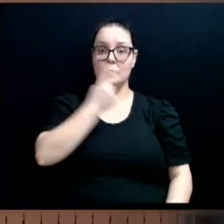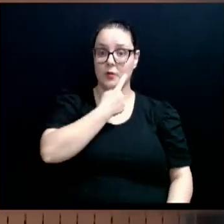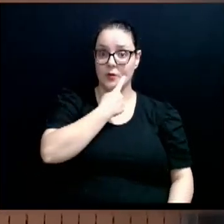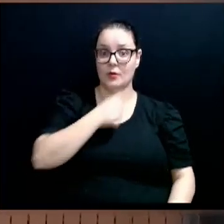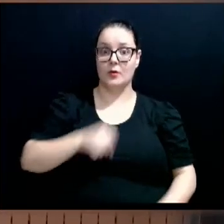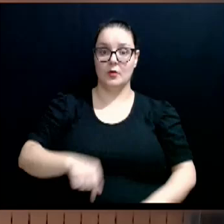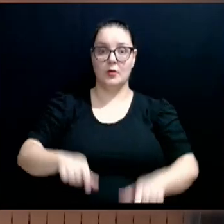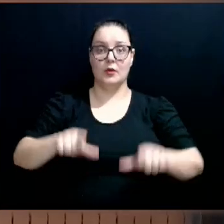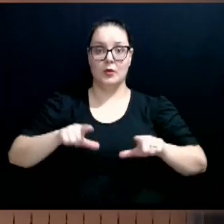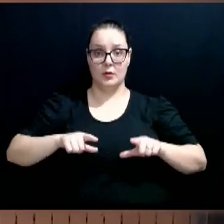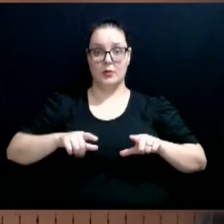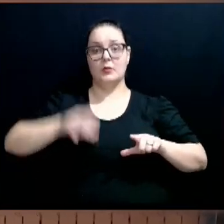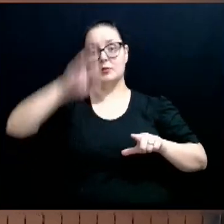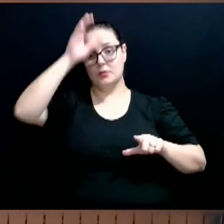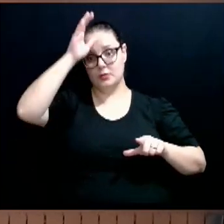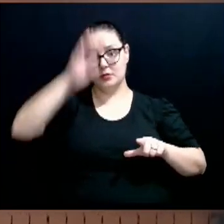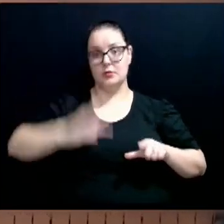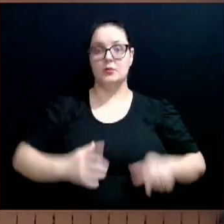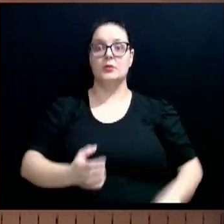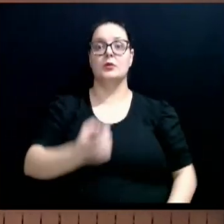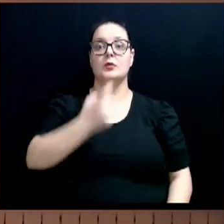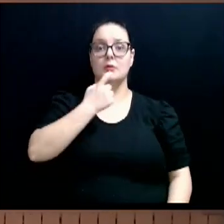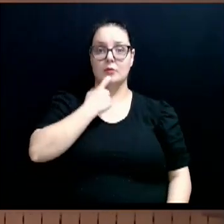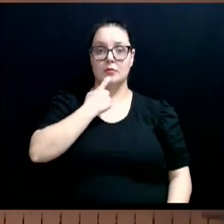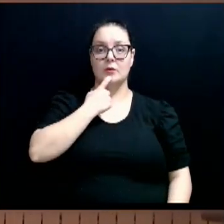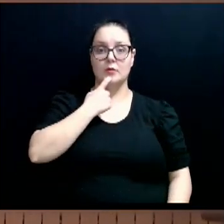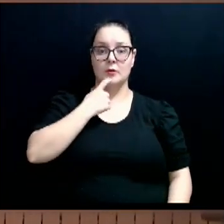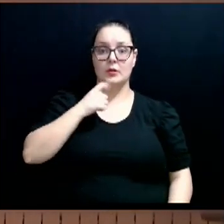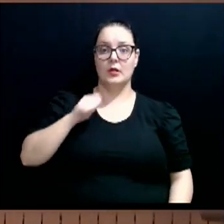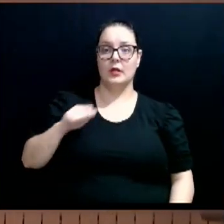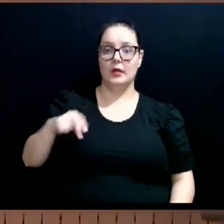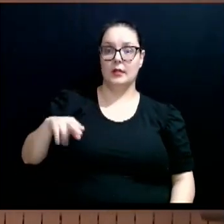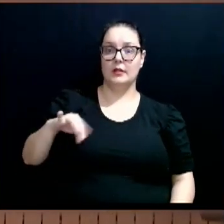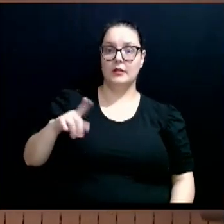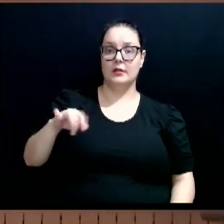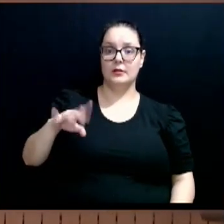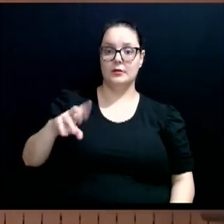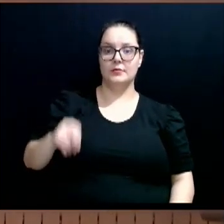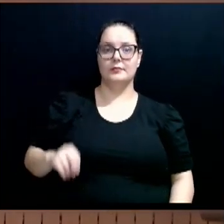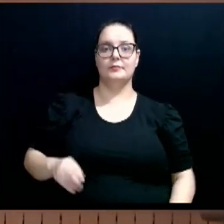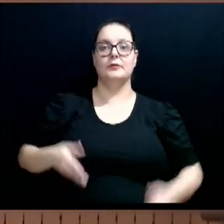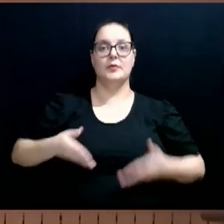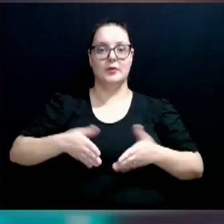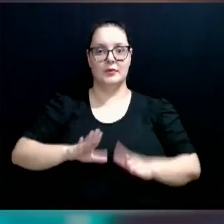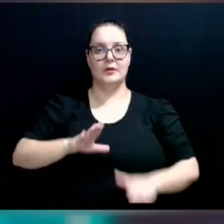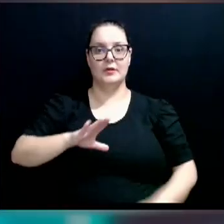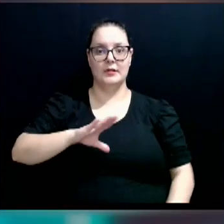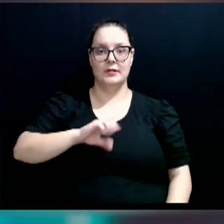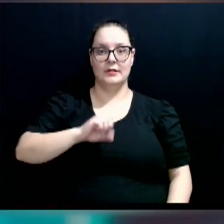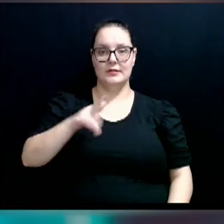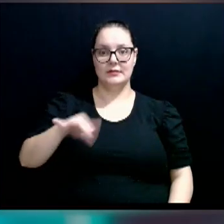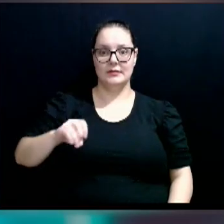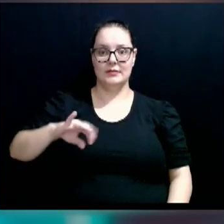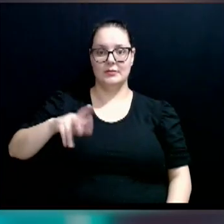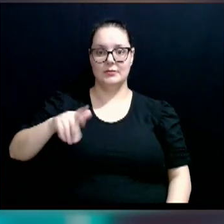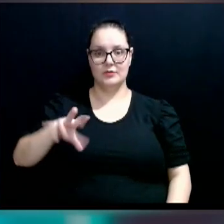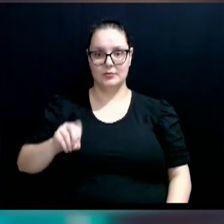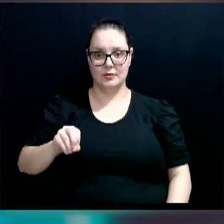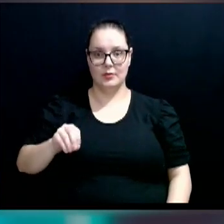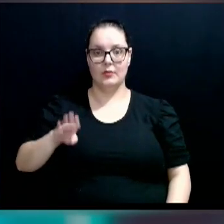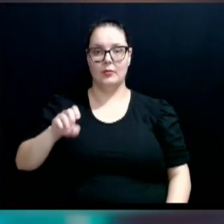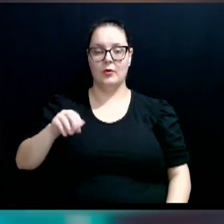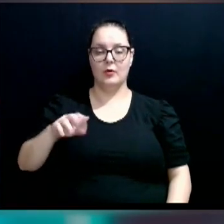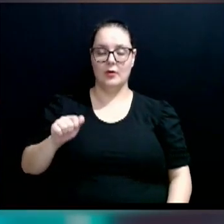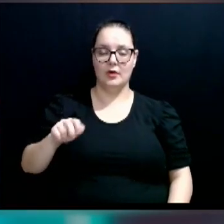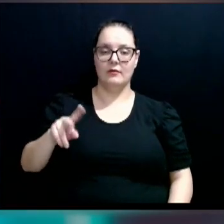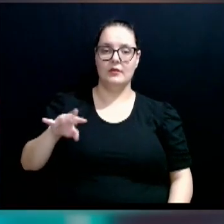de cidadão campineiro a Anísio de Assis Belchior. Nascido em São João da Boa Vista, no interior de São Paulo, ele